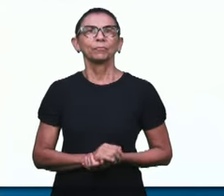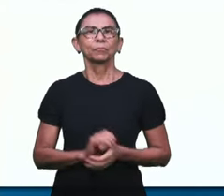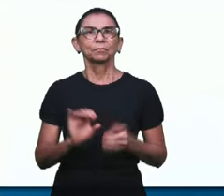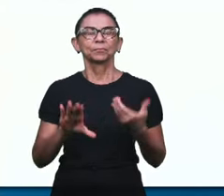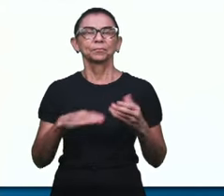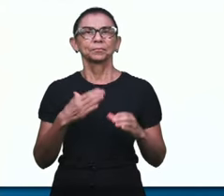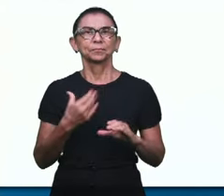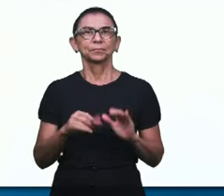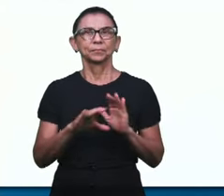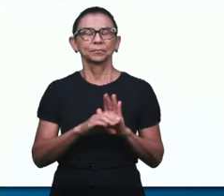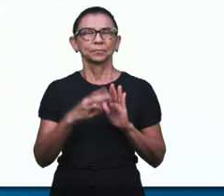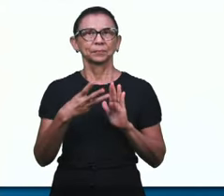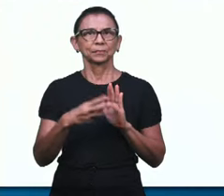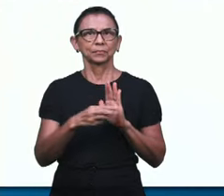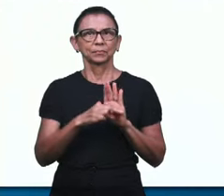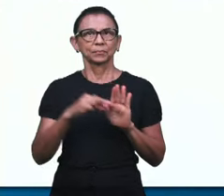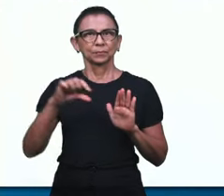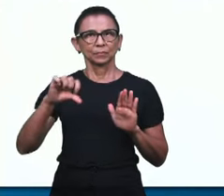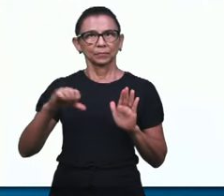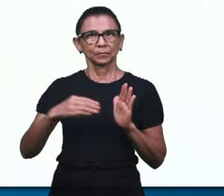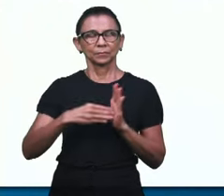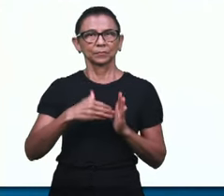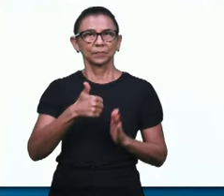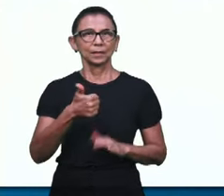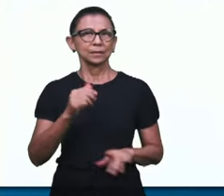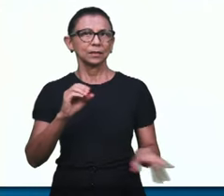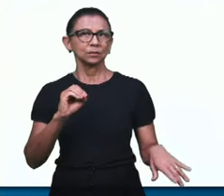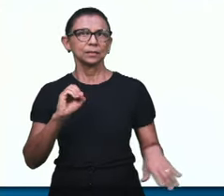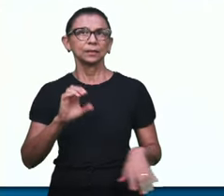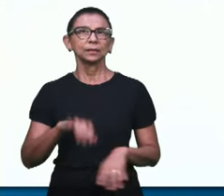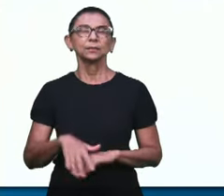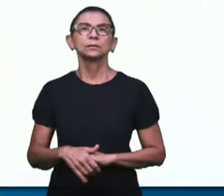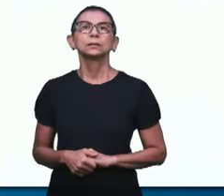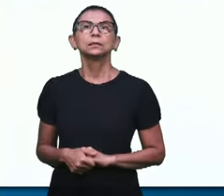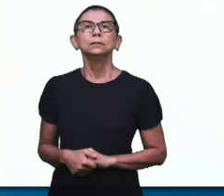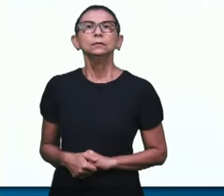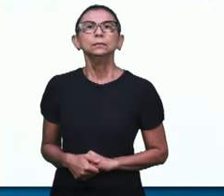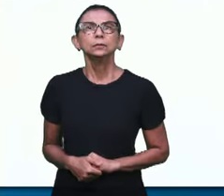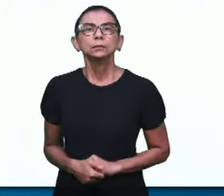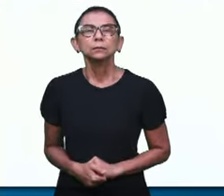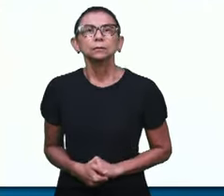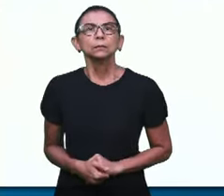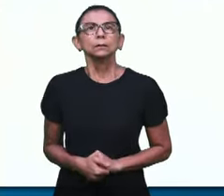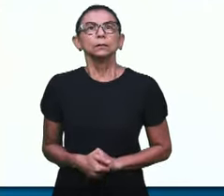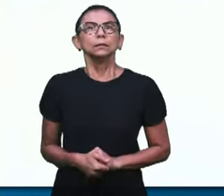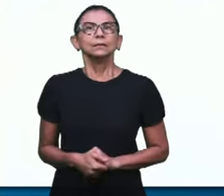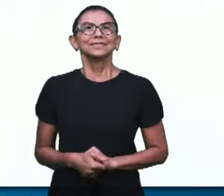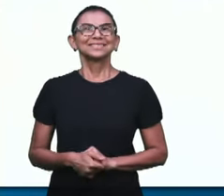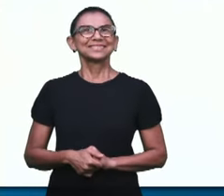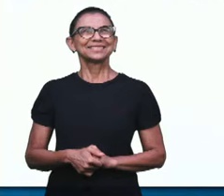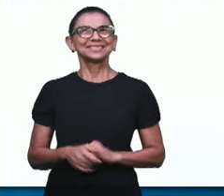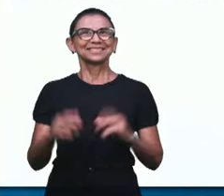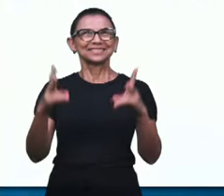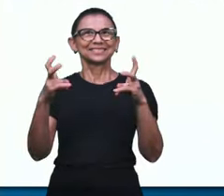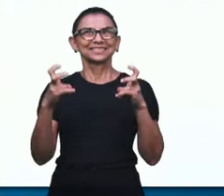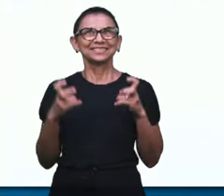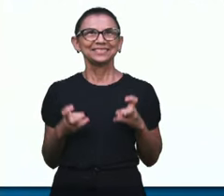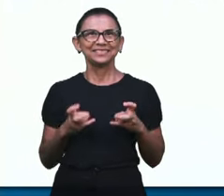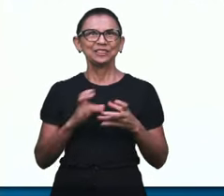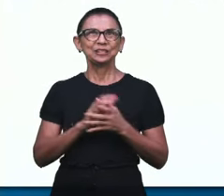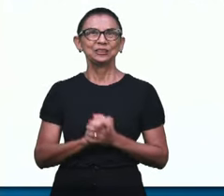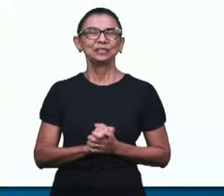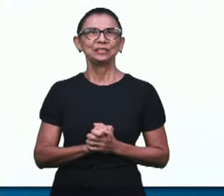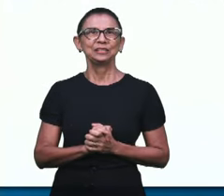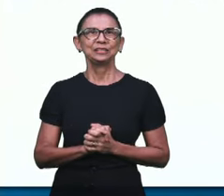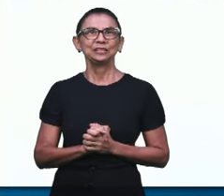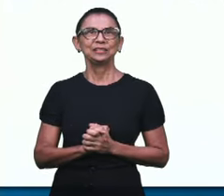3, versículos 9 e 10, identifique como cada um daqueles que fazem parte da igreja fiel deve